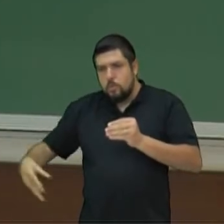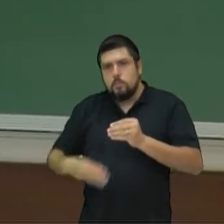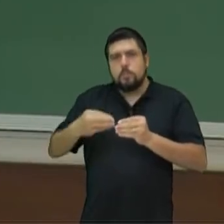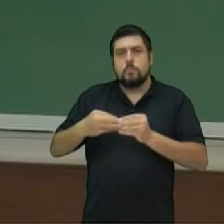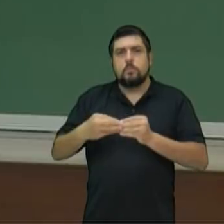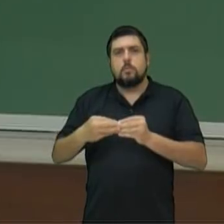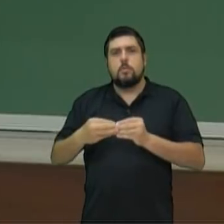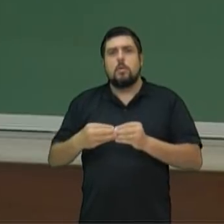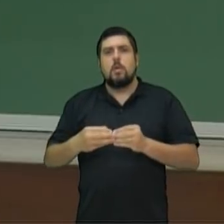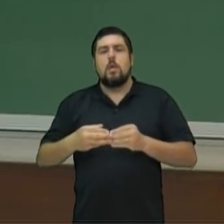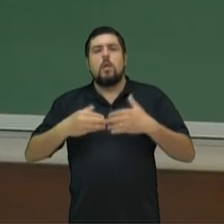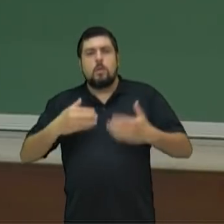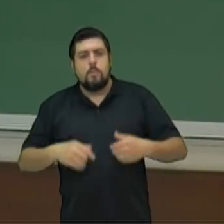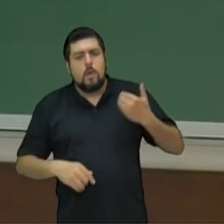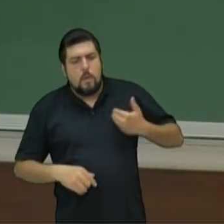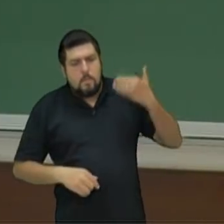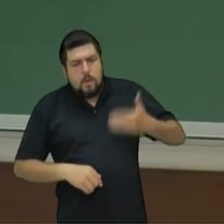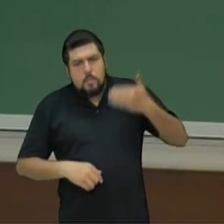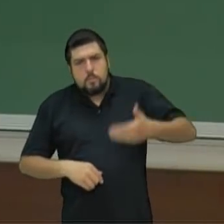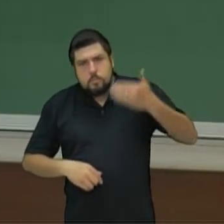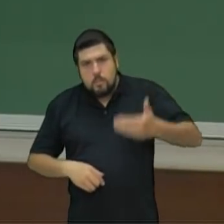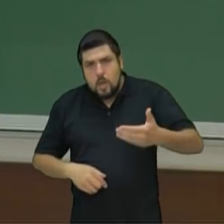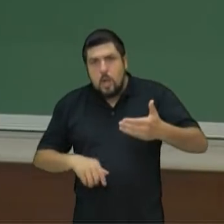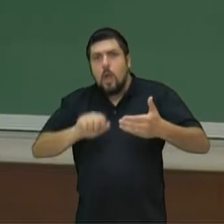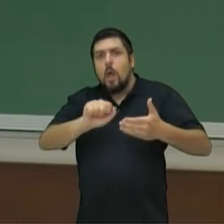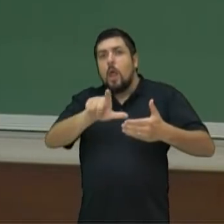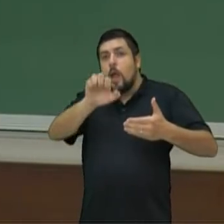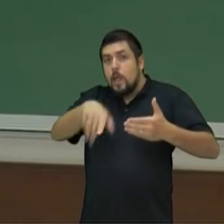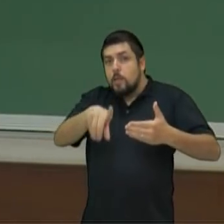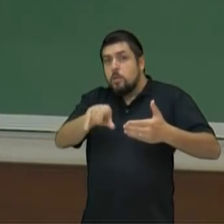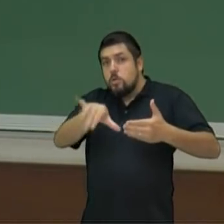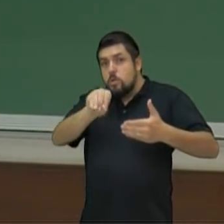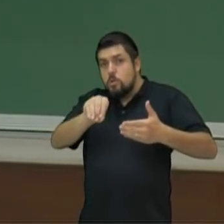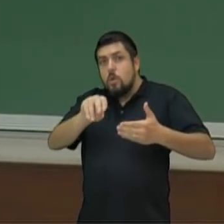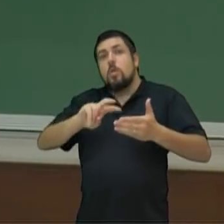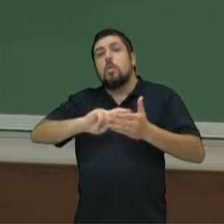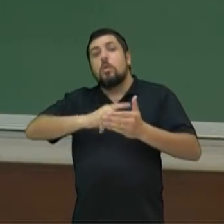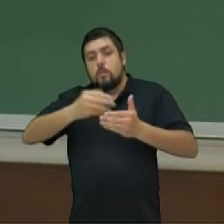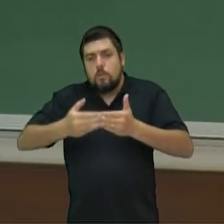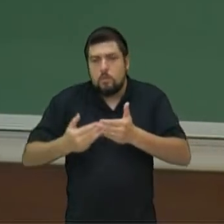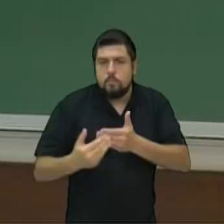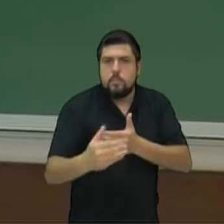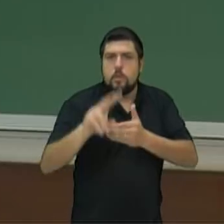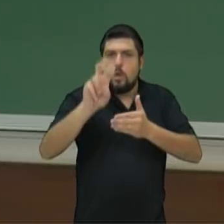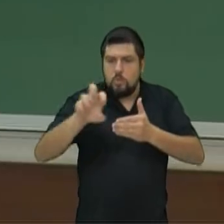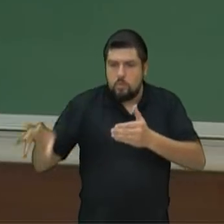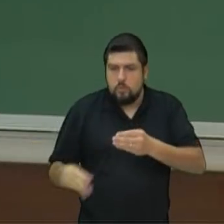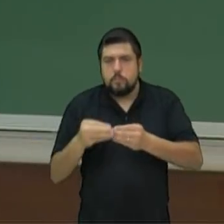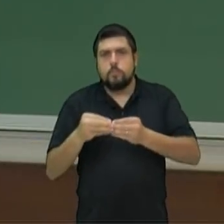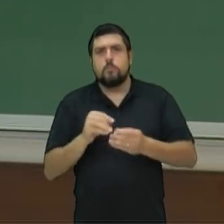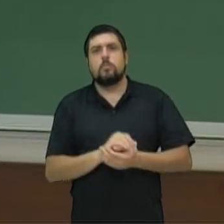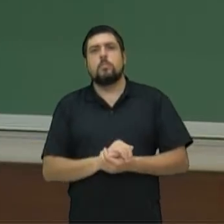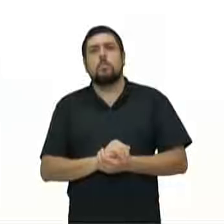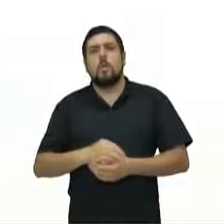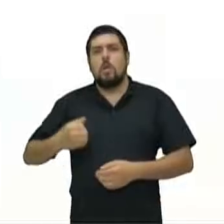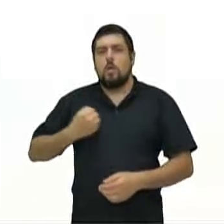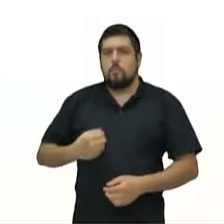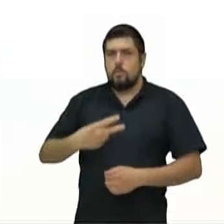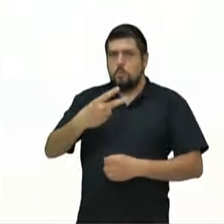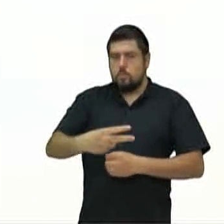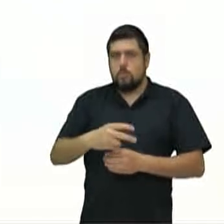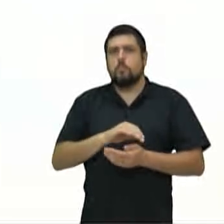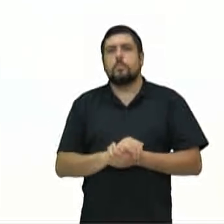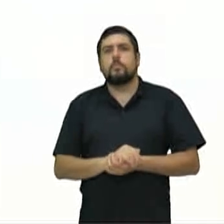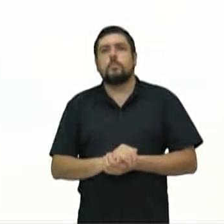para vocês, ó, pessoal, eu falei disso, além disso, falo outra coisa. Né? Com a resposta, número 2, com a resposta da questão